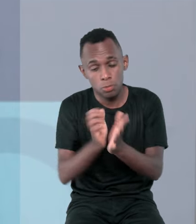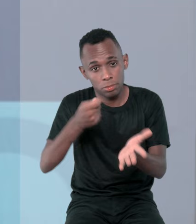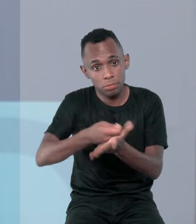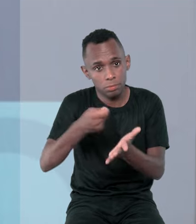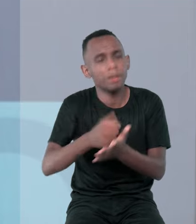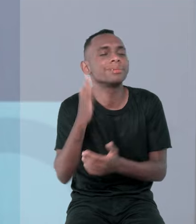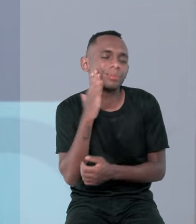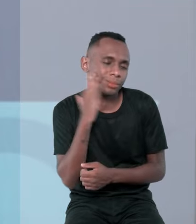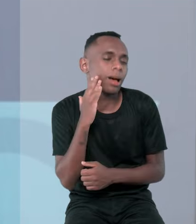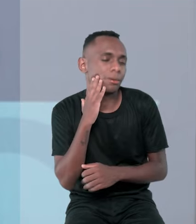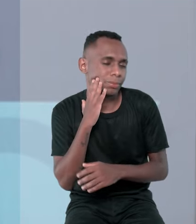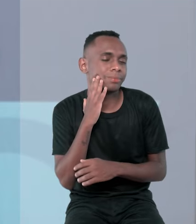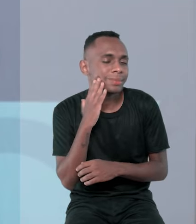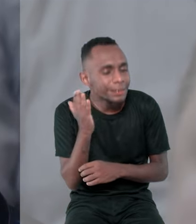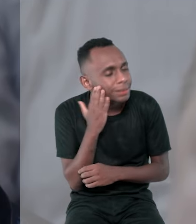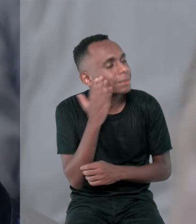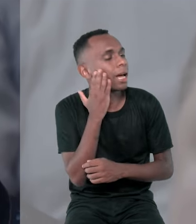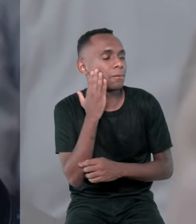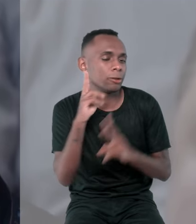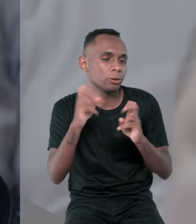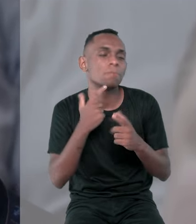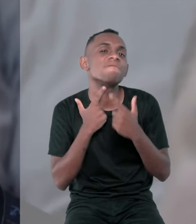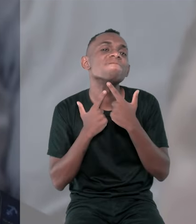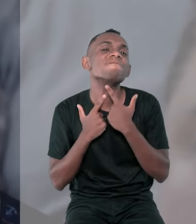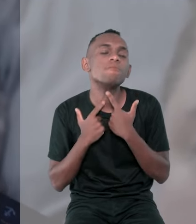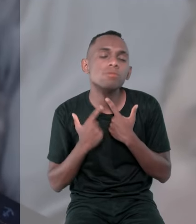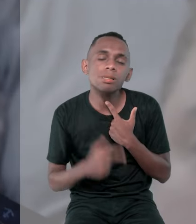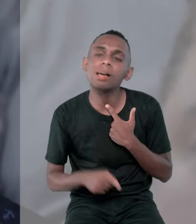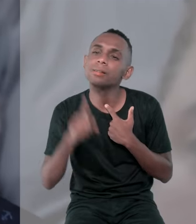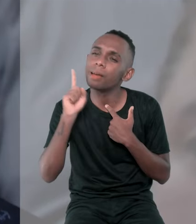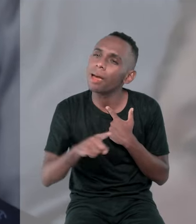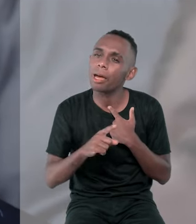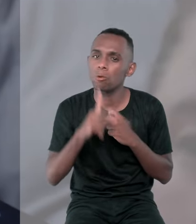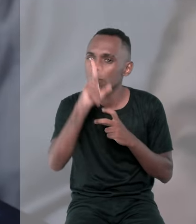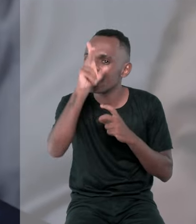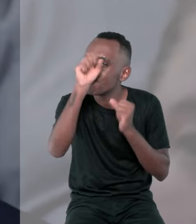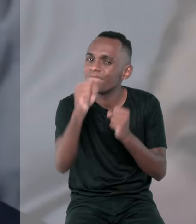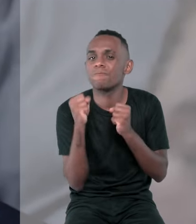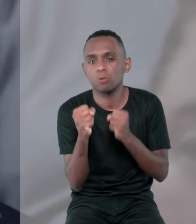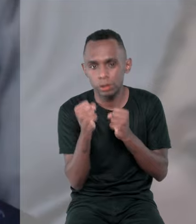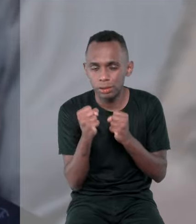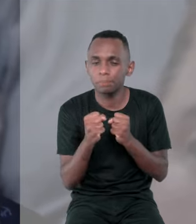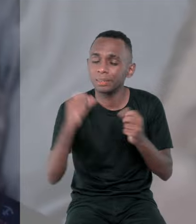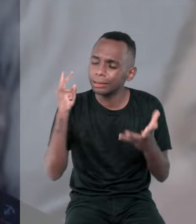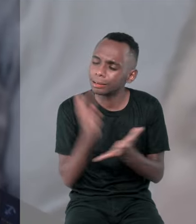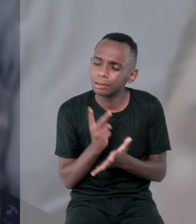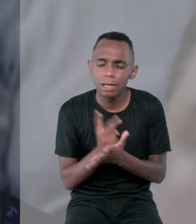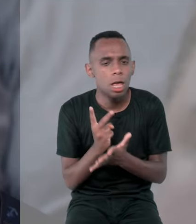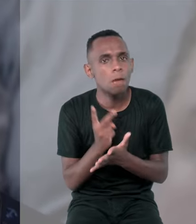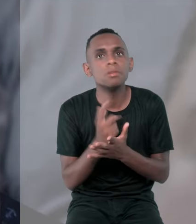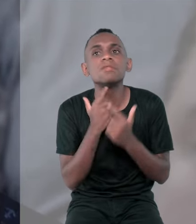disso. Conservadores sabem... O espectador assiste atentamente à fala de Jefferson. E toda vez que